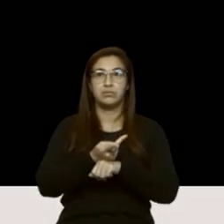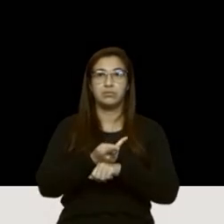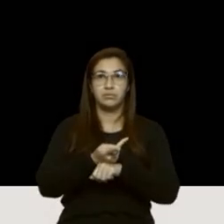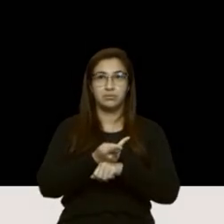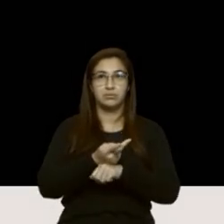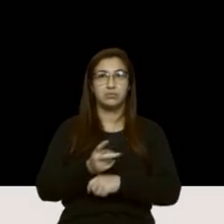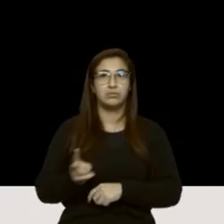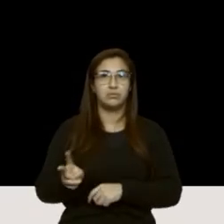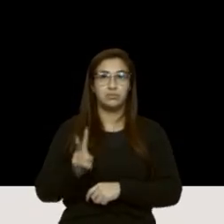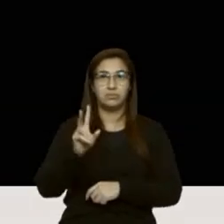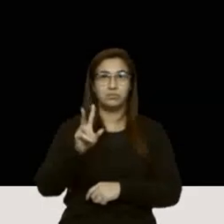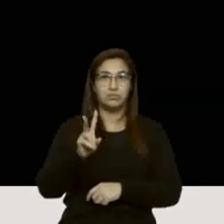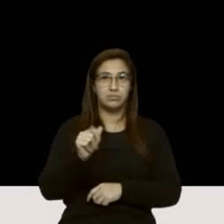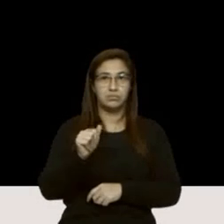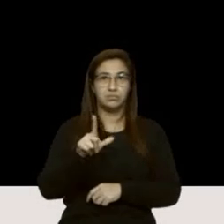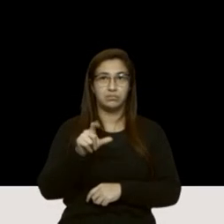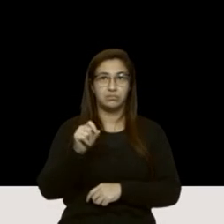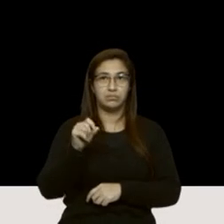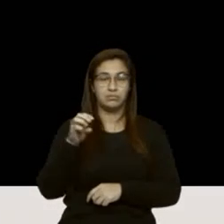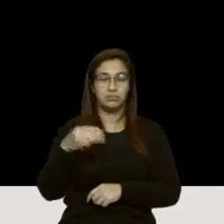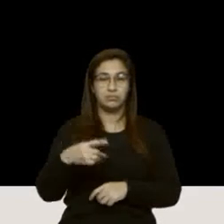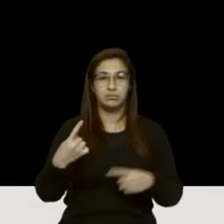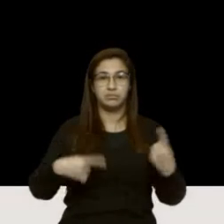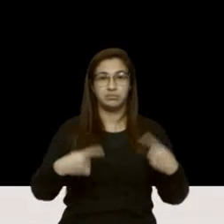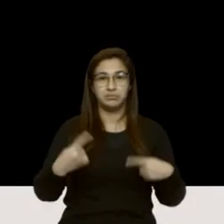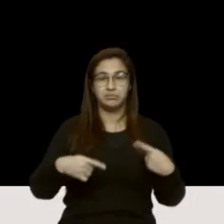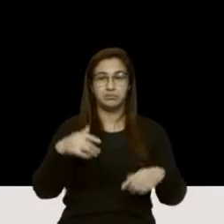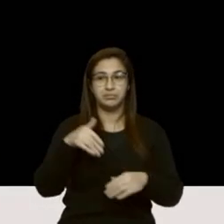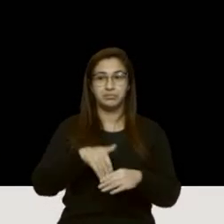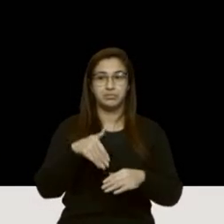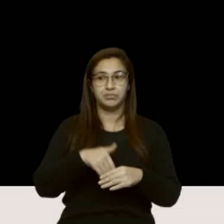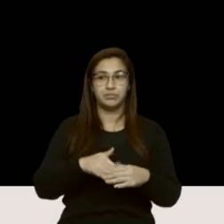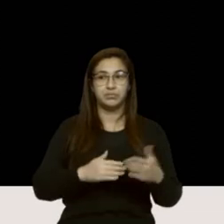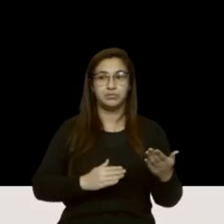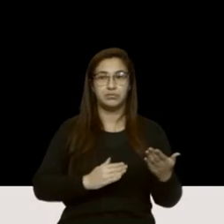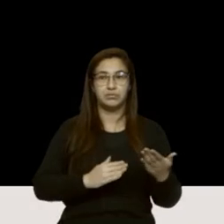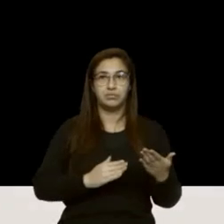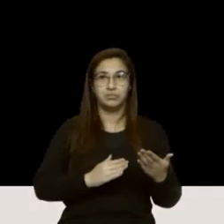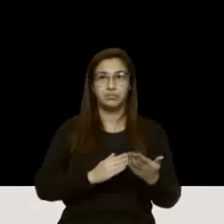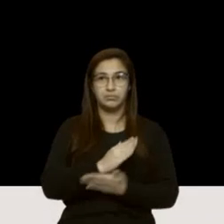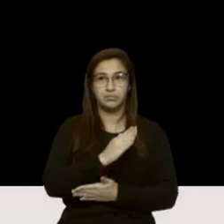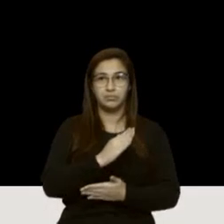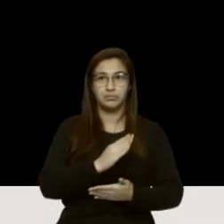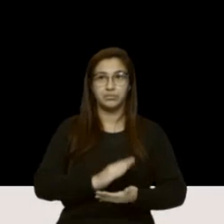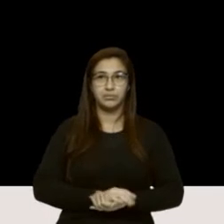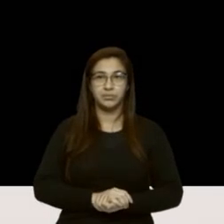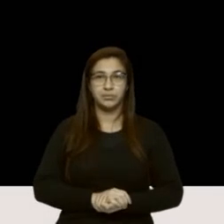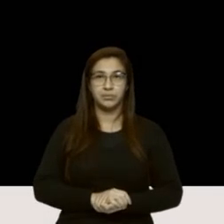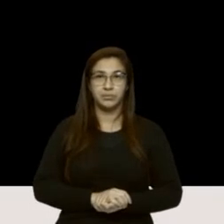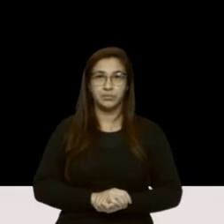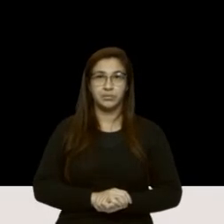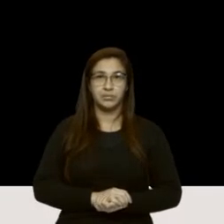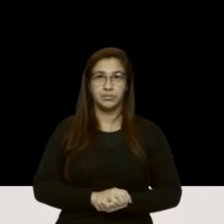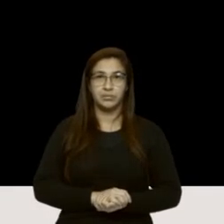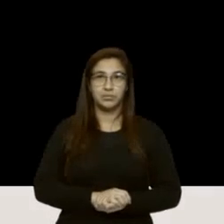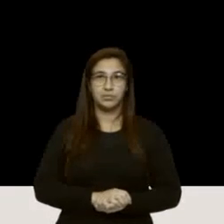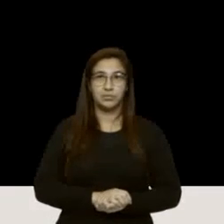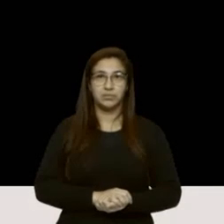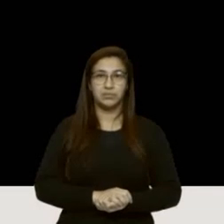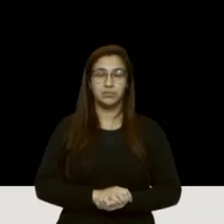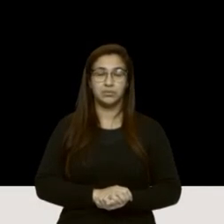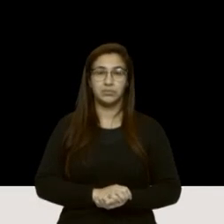Valorem. Em discussão, em votação, aprovado.